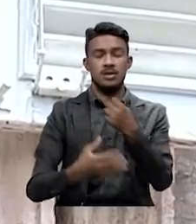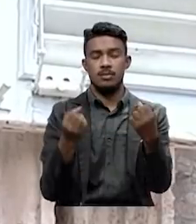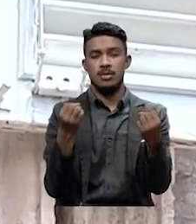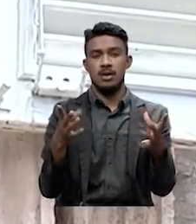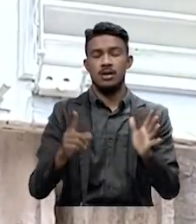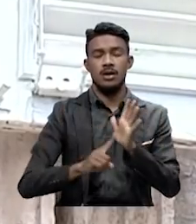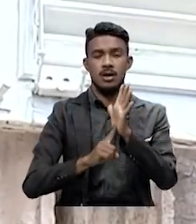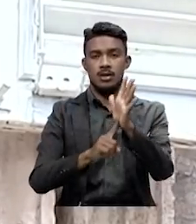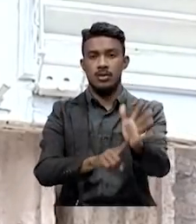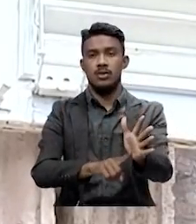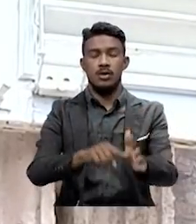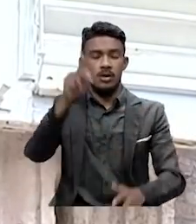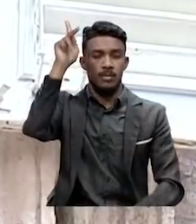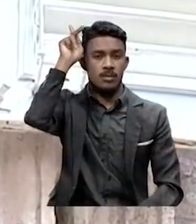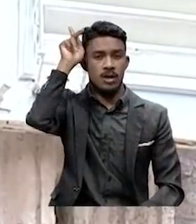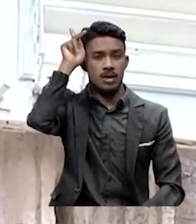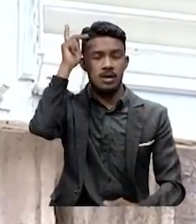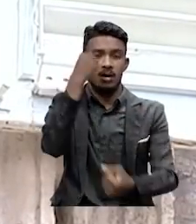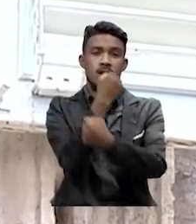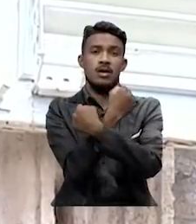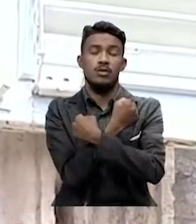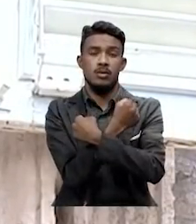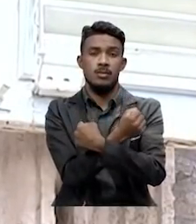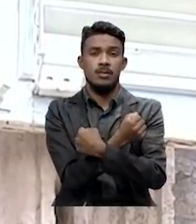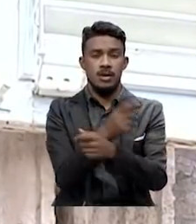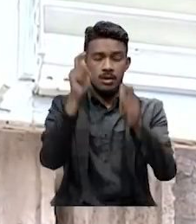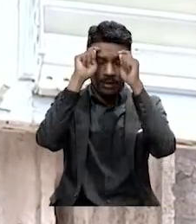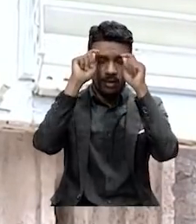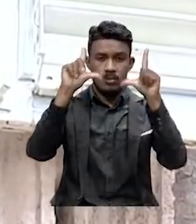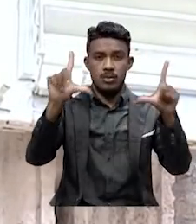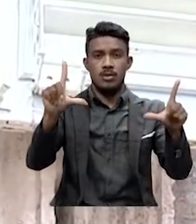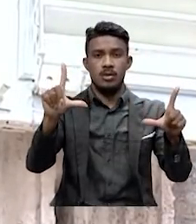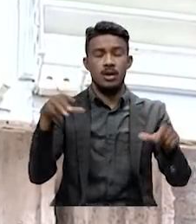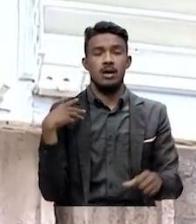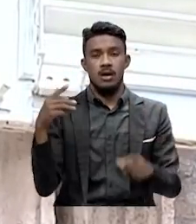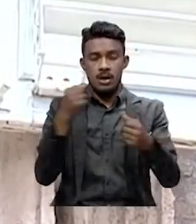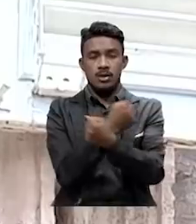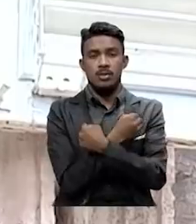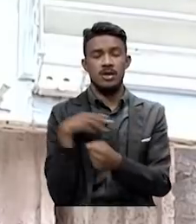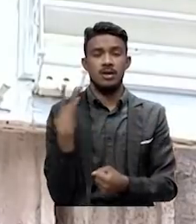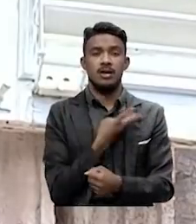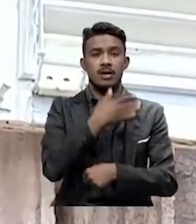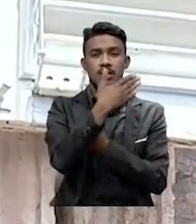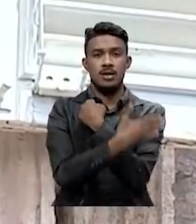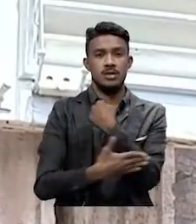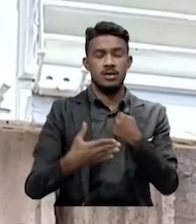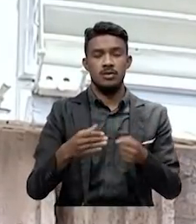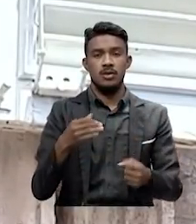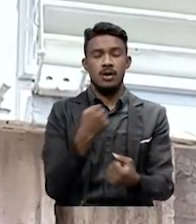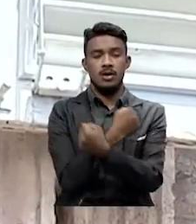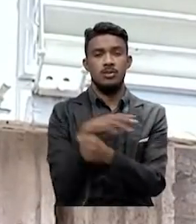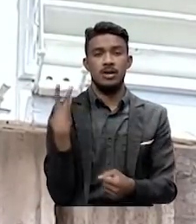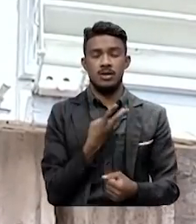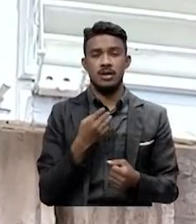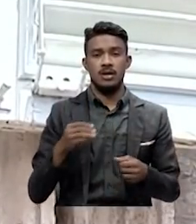na kata Santo Padre hadumi Timor hadumi tenerai hadumi tenesarani